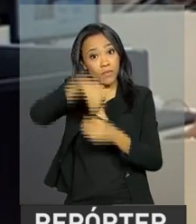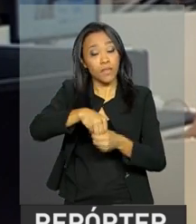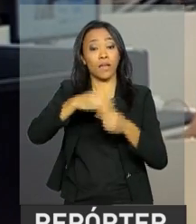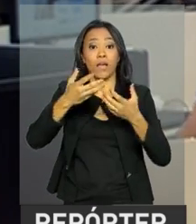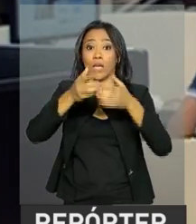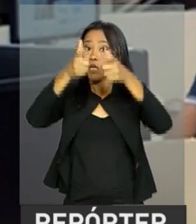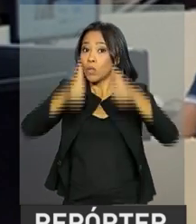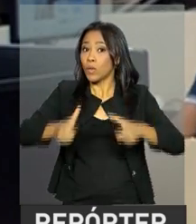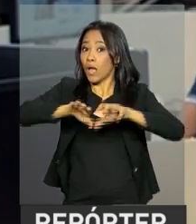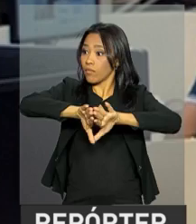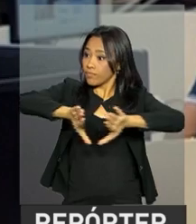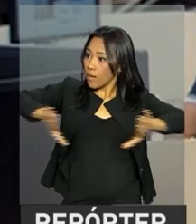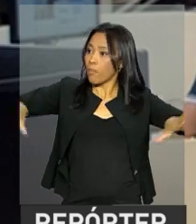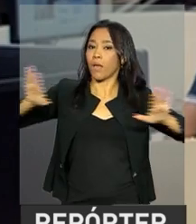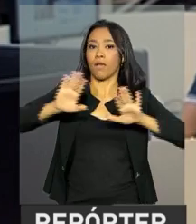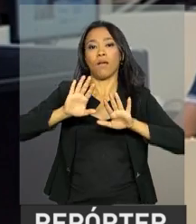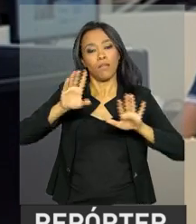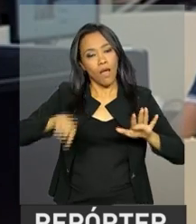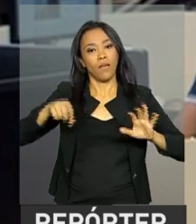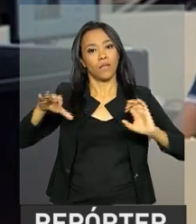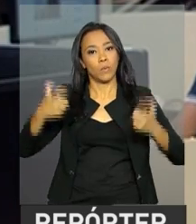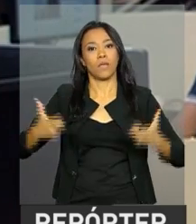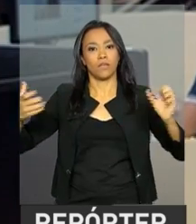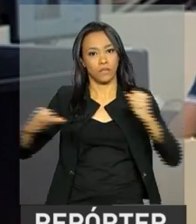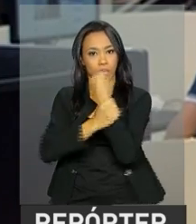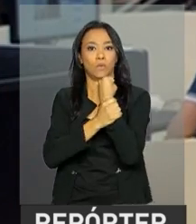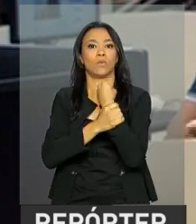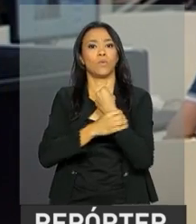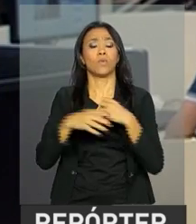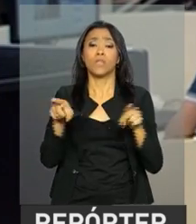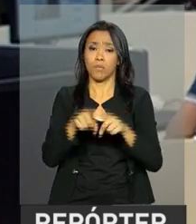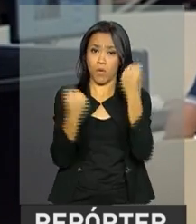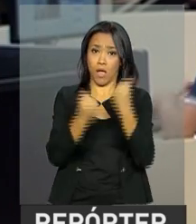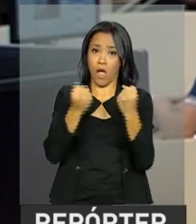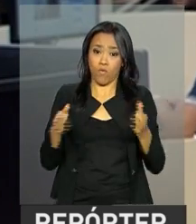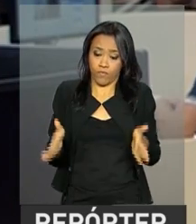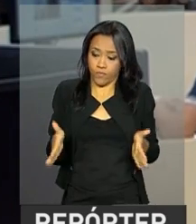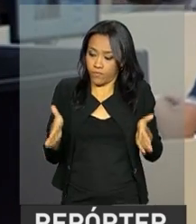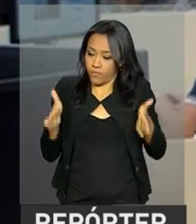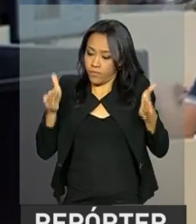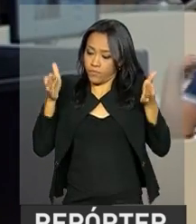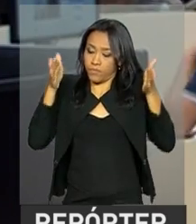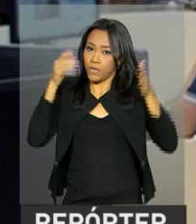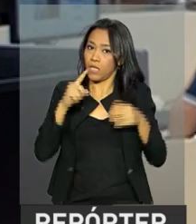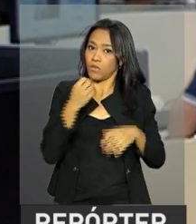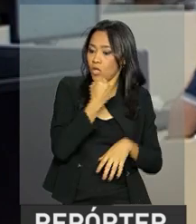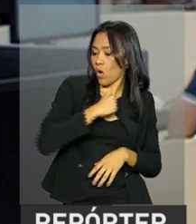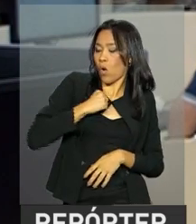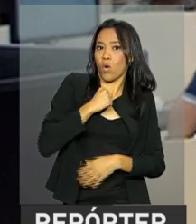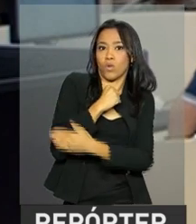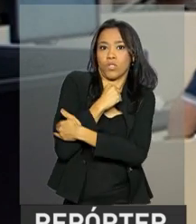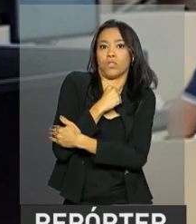Sacadas todos e Varandas são opções seguras de abrigo veículos fechados desde que não se Coste na lataria até a